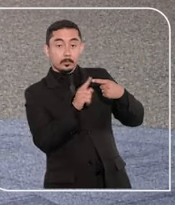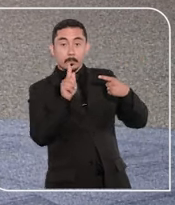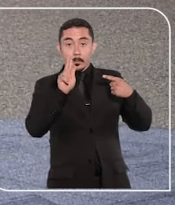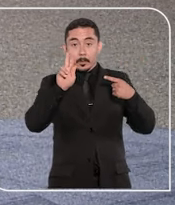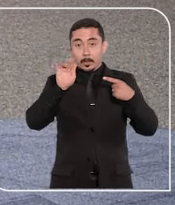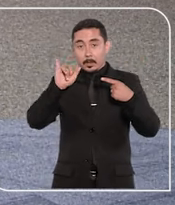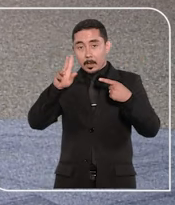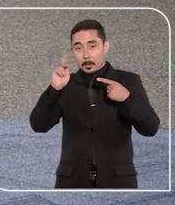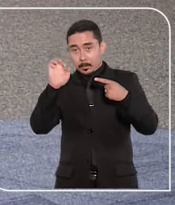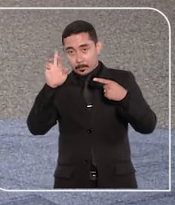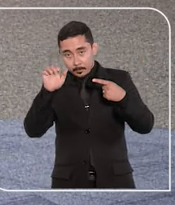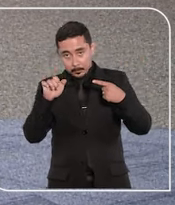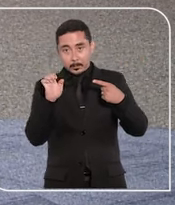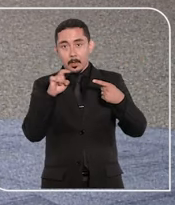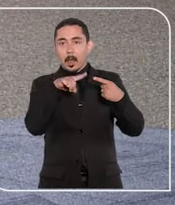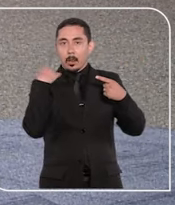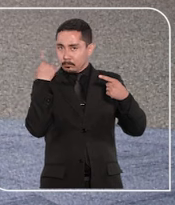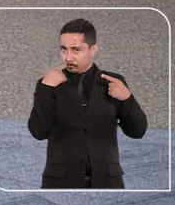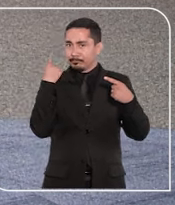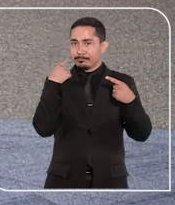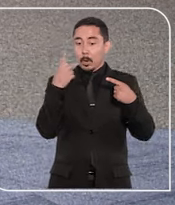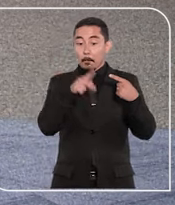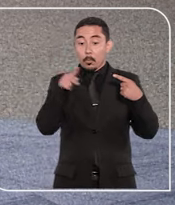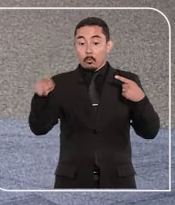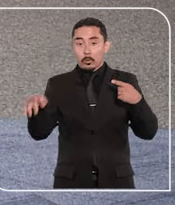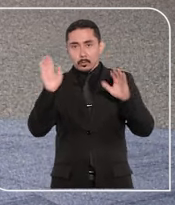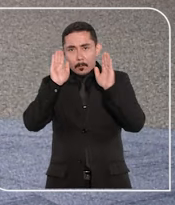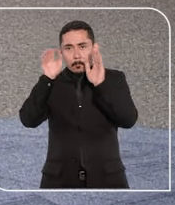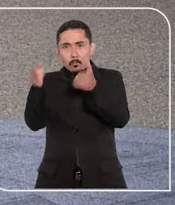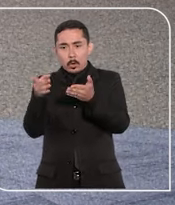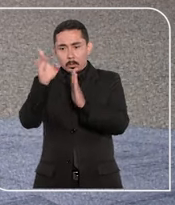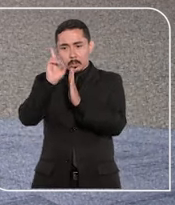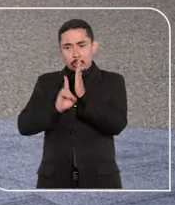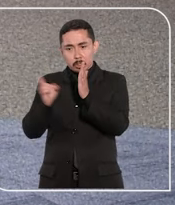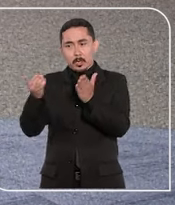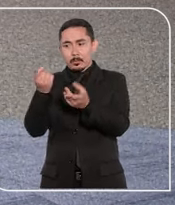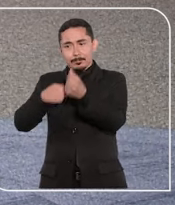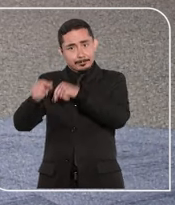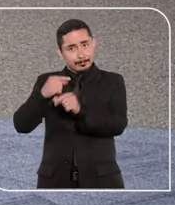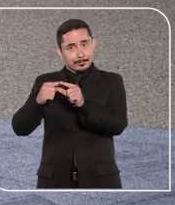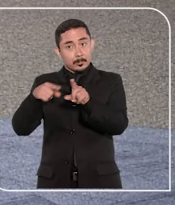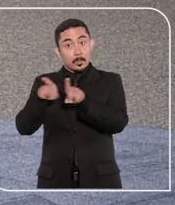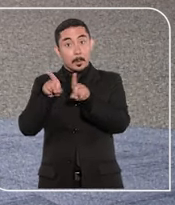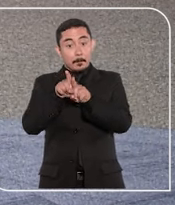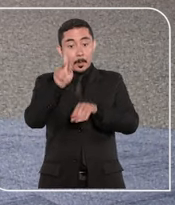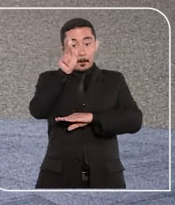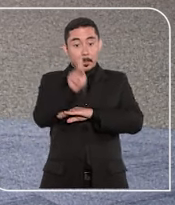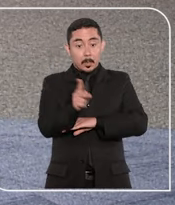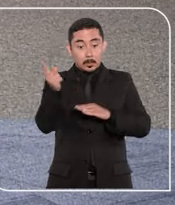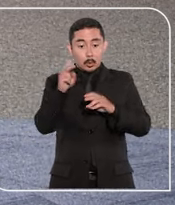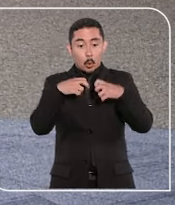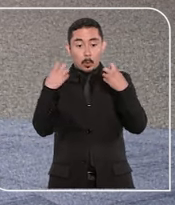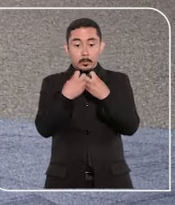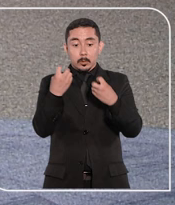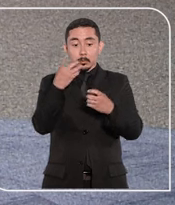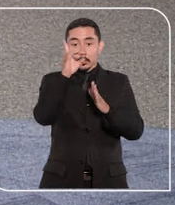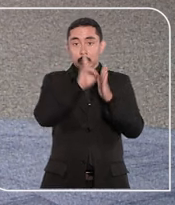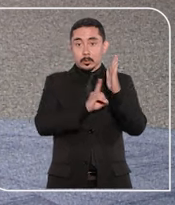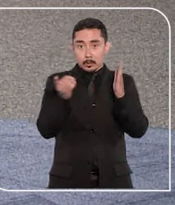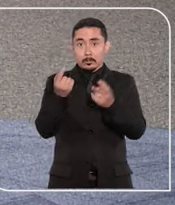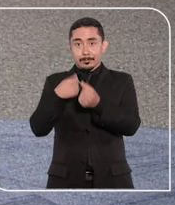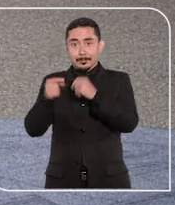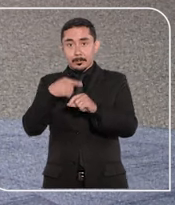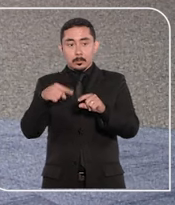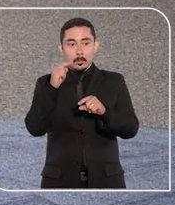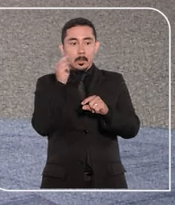Guilherme Pedroso da Silva, que é advogado, professor especialista em Direito Tributário e presidente da Comissão de Direito Tributário da Subseção de Santa Cruz